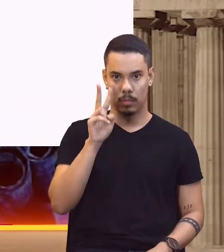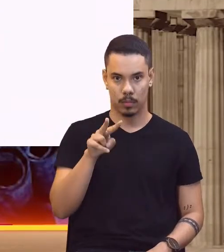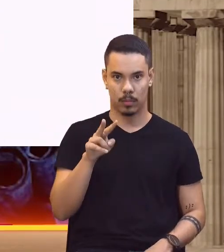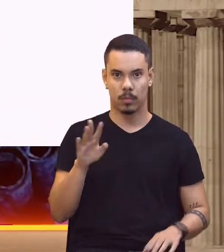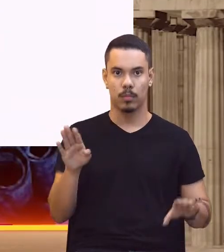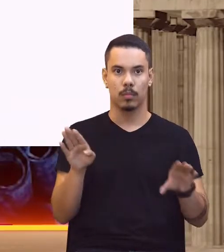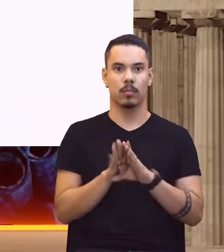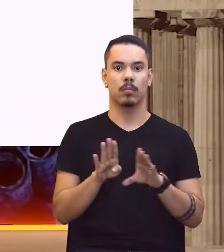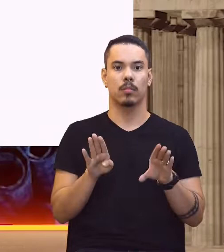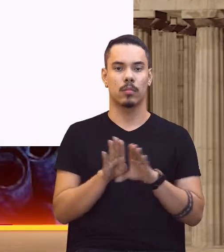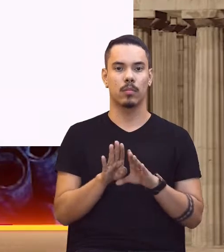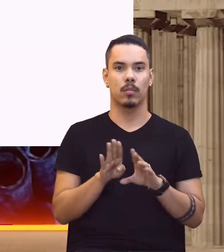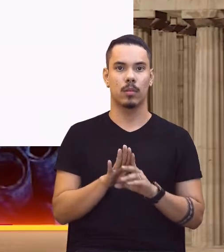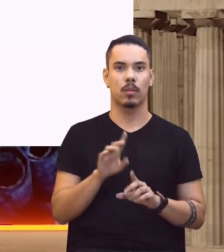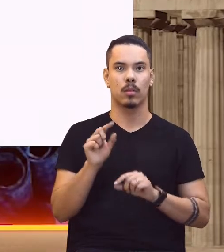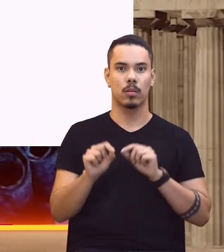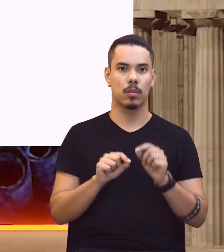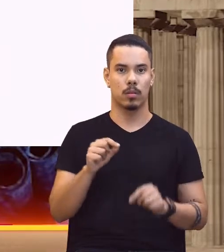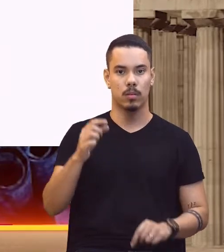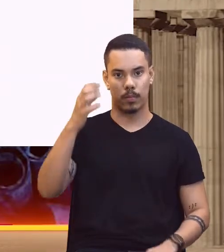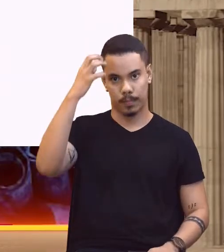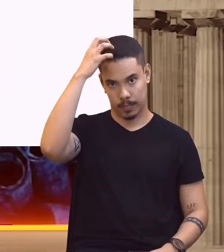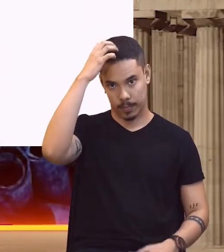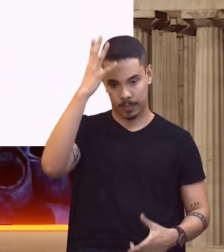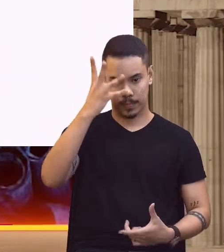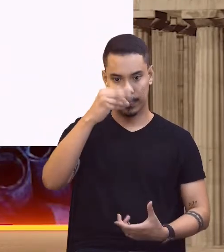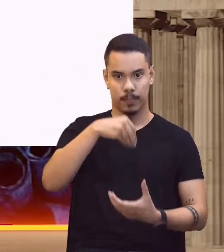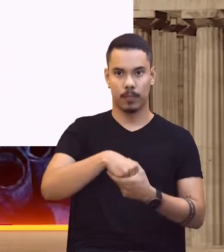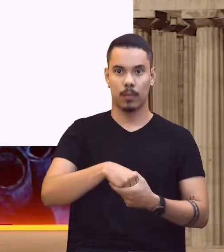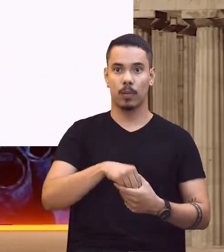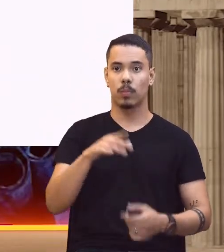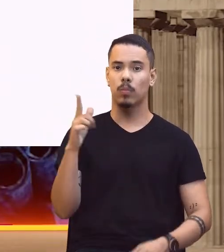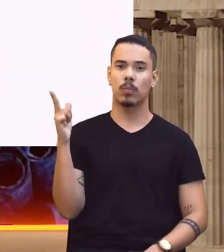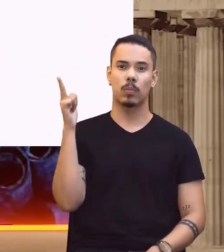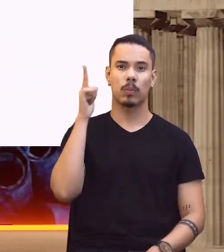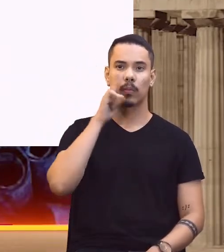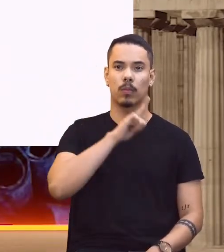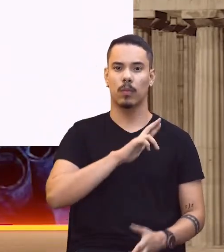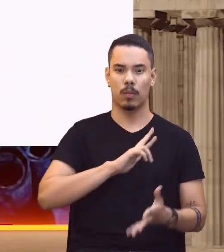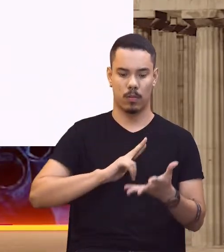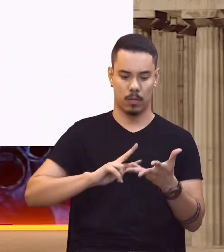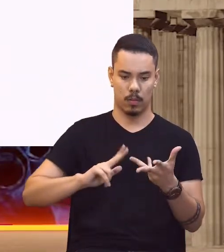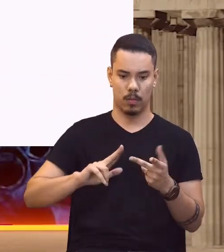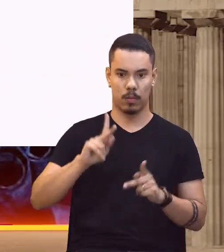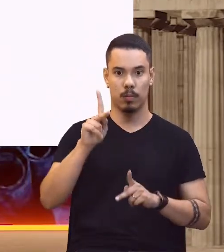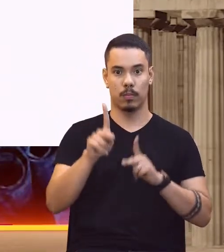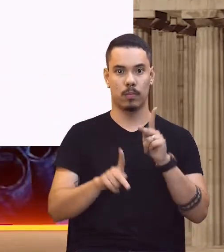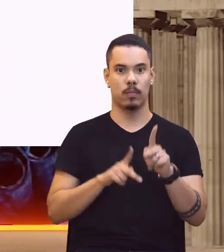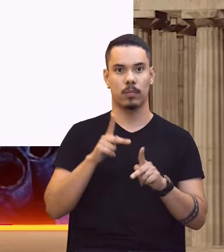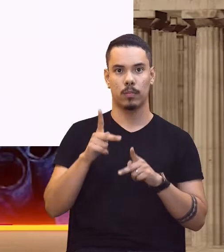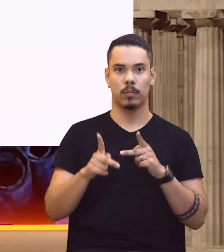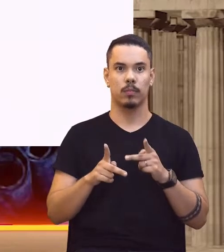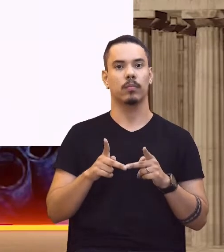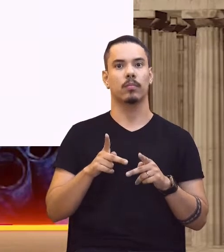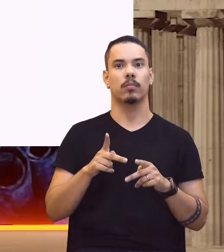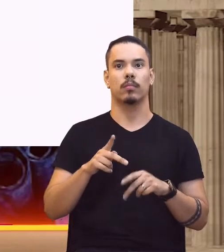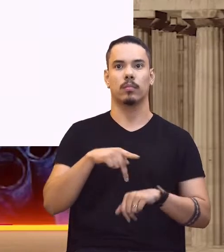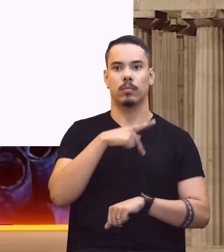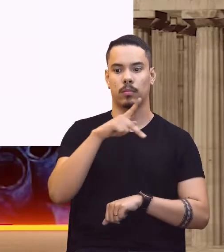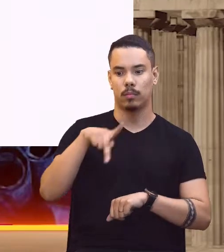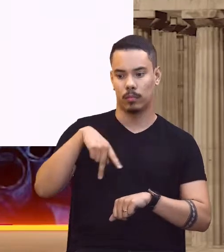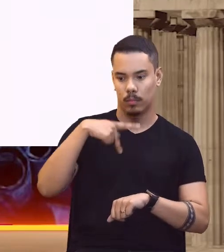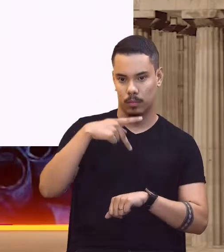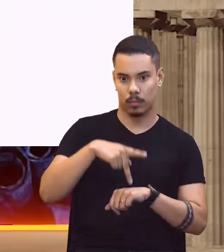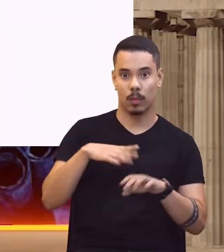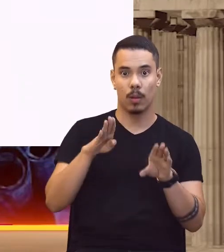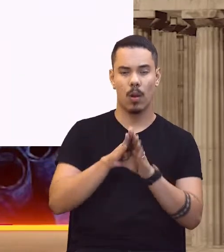o reino da Macedônia de Alexandre o Grande está conquistando diversos povos, diversas nações. Entre essas